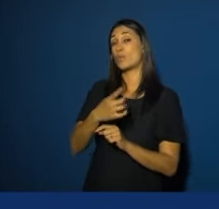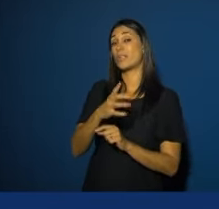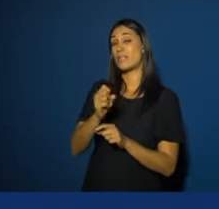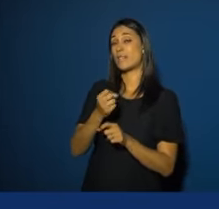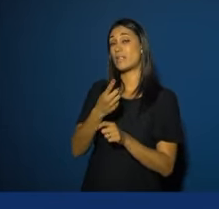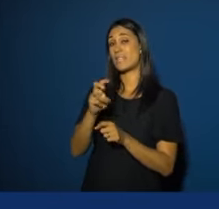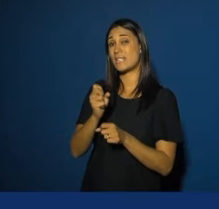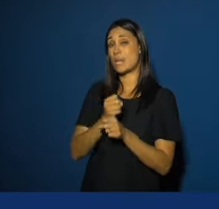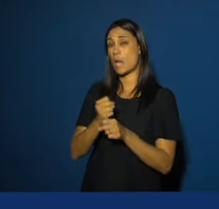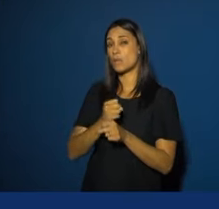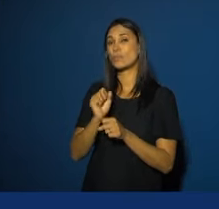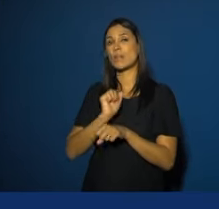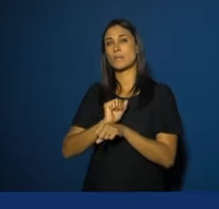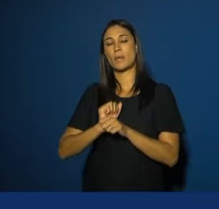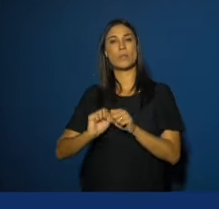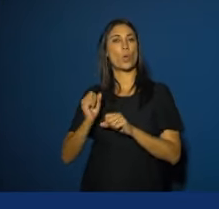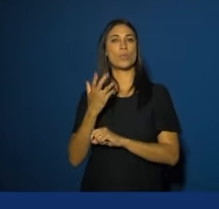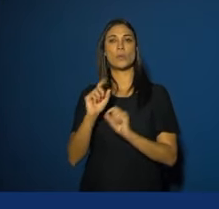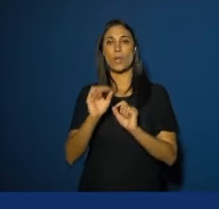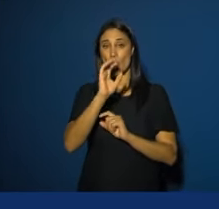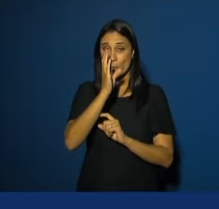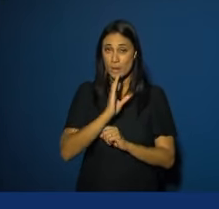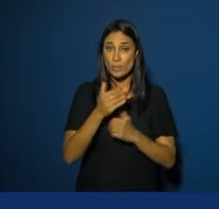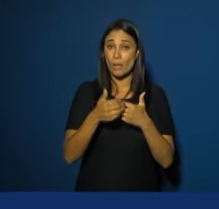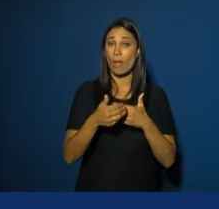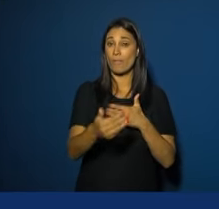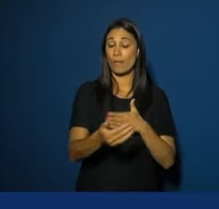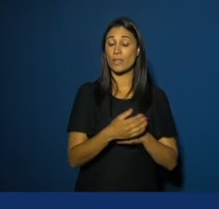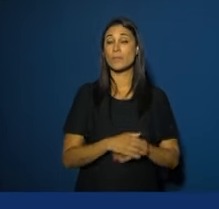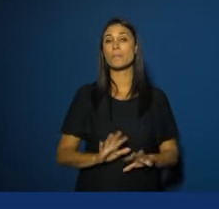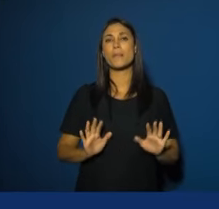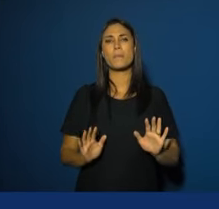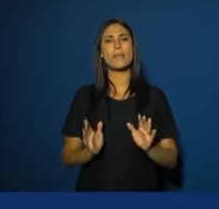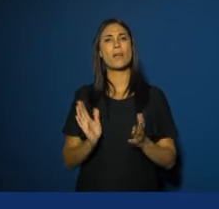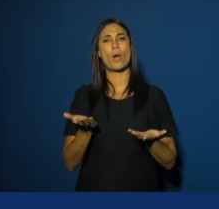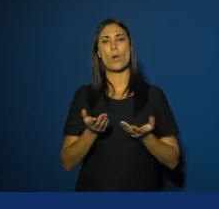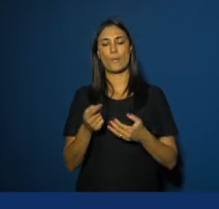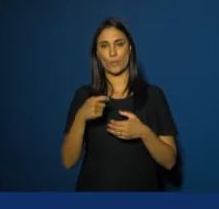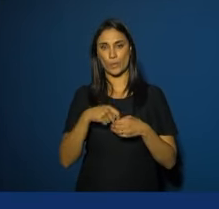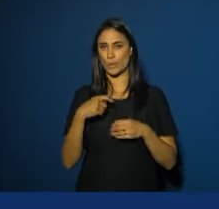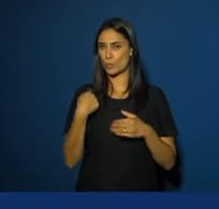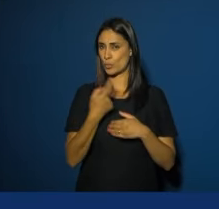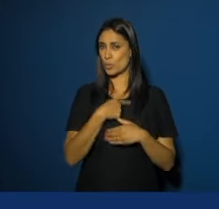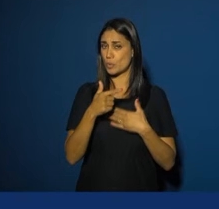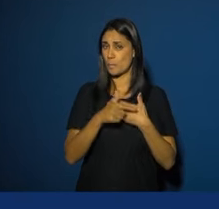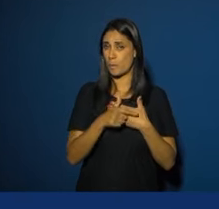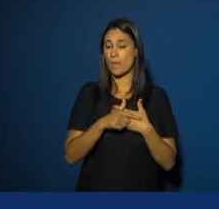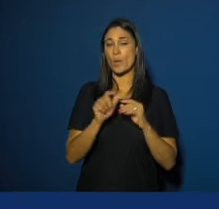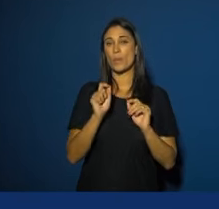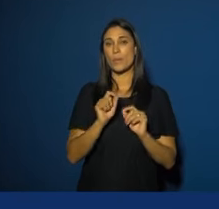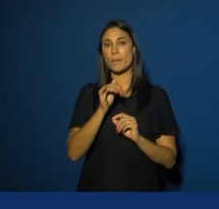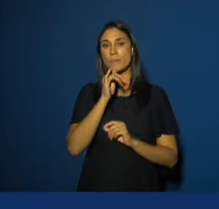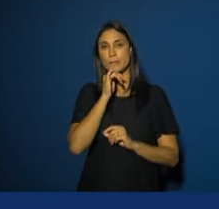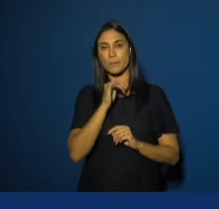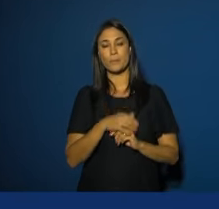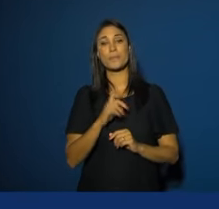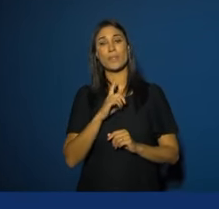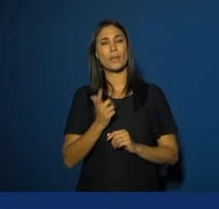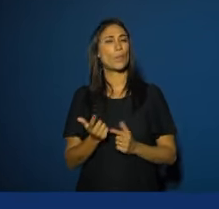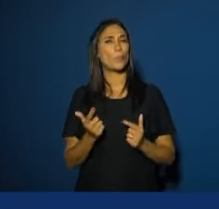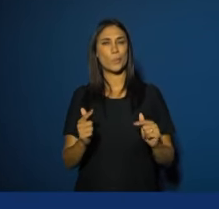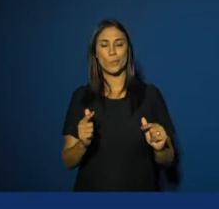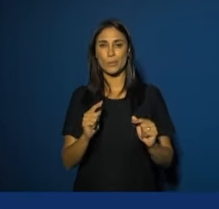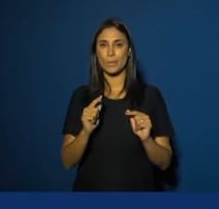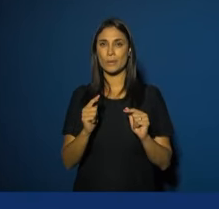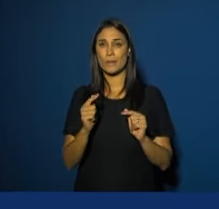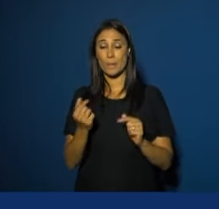Essa é a grande novidade, né? O Brasil está na frente nisso. Agora, voltando aqui do nosso papel nessa história, tá? Eu acho que tem um outro ponto que eu